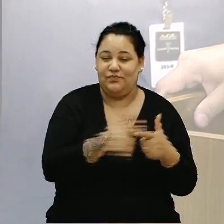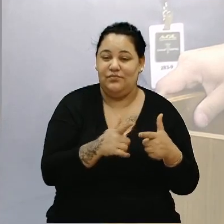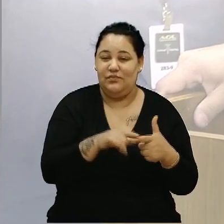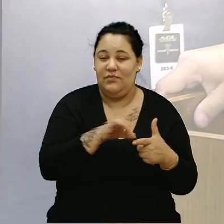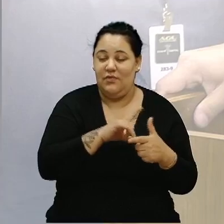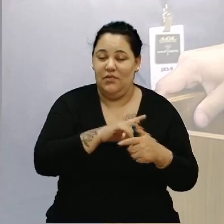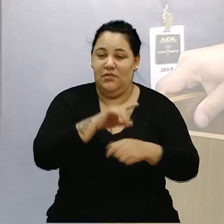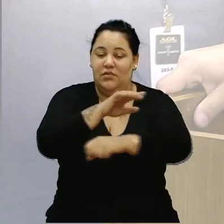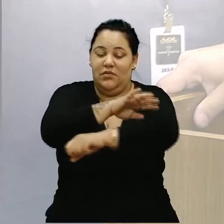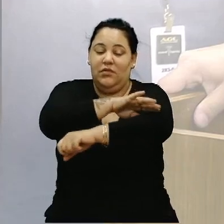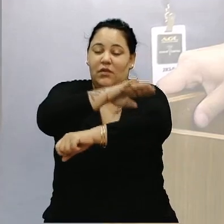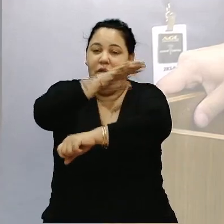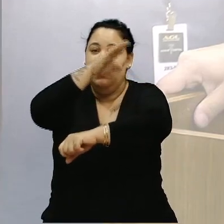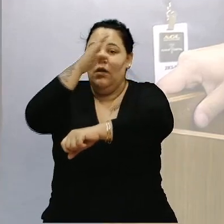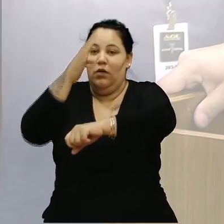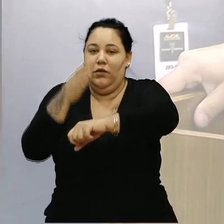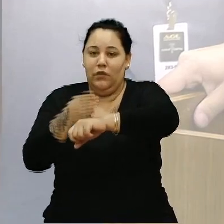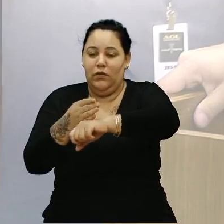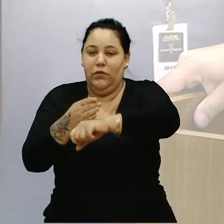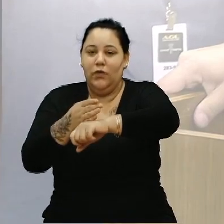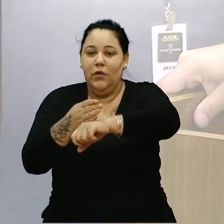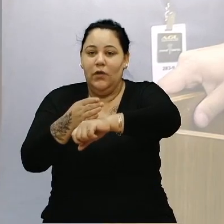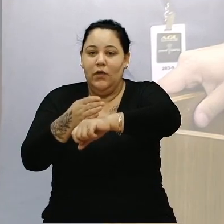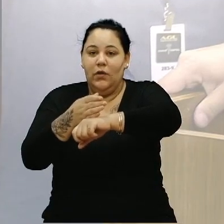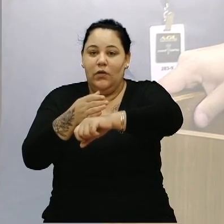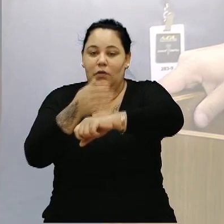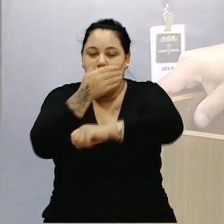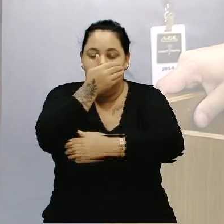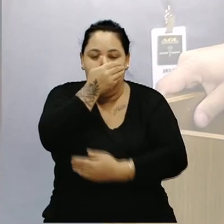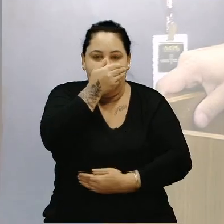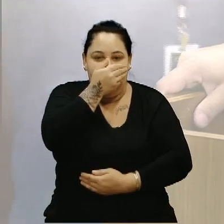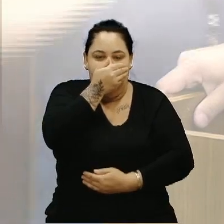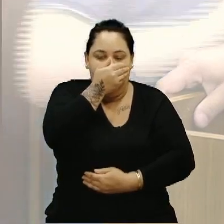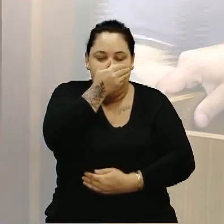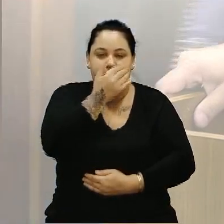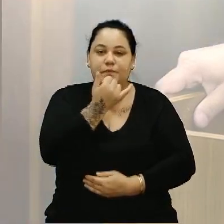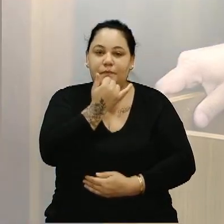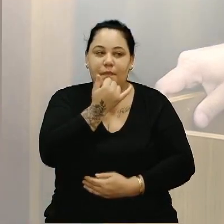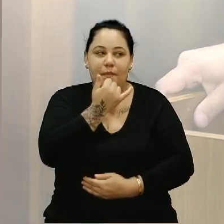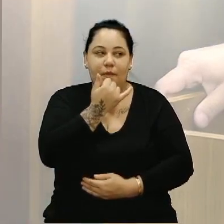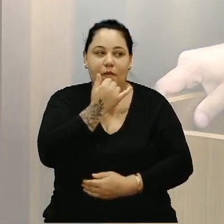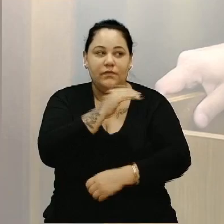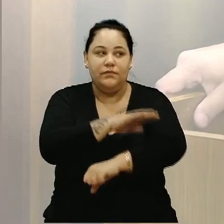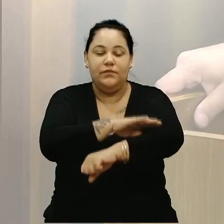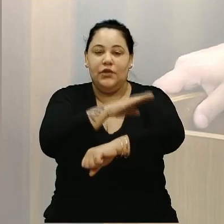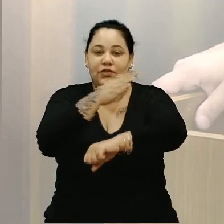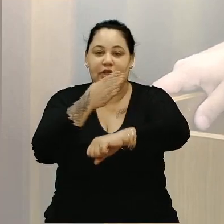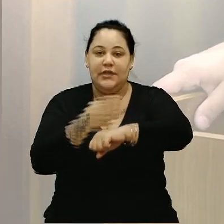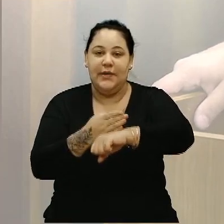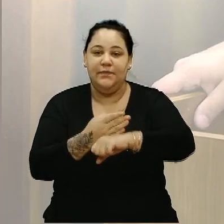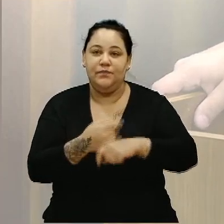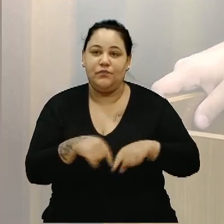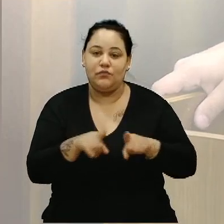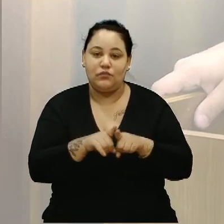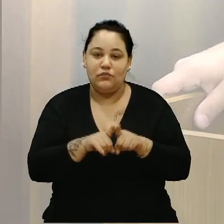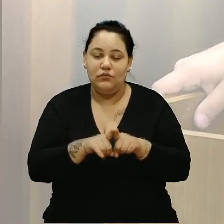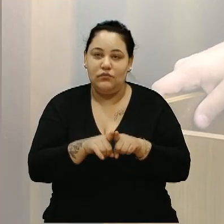que fica numa parte muito íngreme, ele teve que ser feito um escoramento, né, em razão de